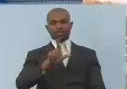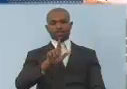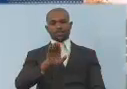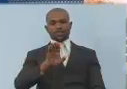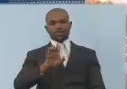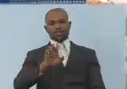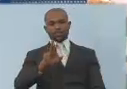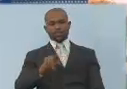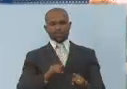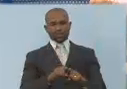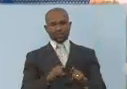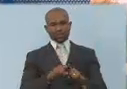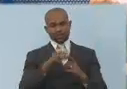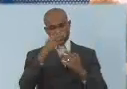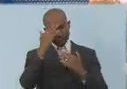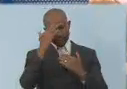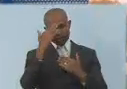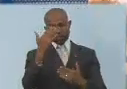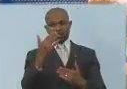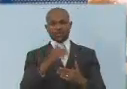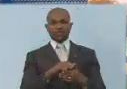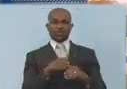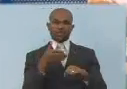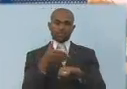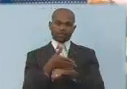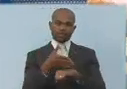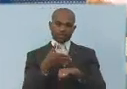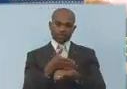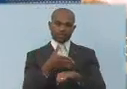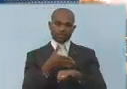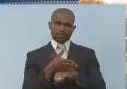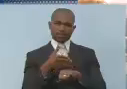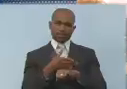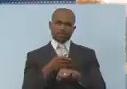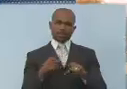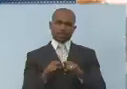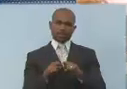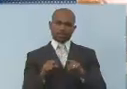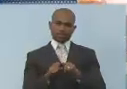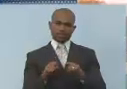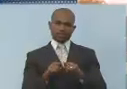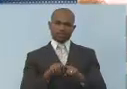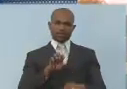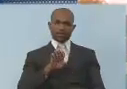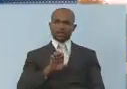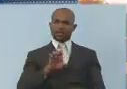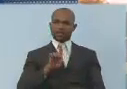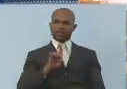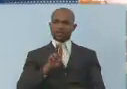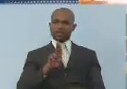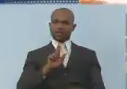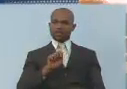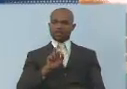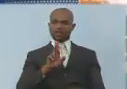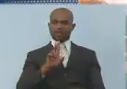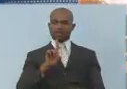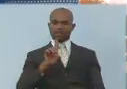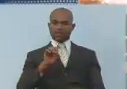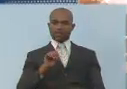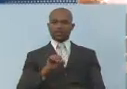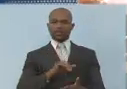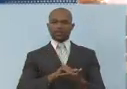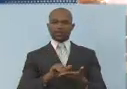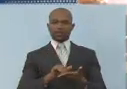Quero agradecer ao assessor de gabinete também, o Eduardo Sanches,